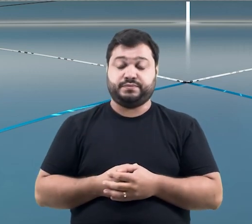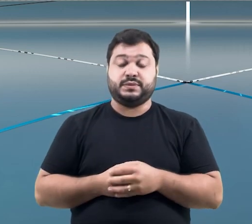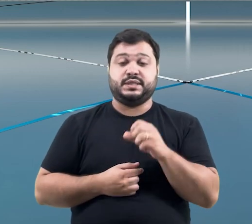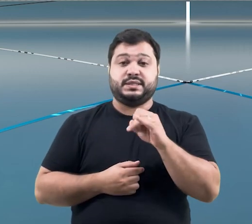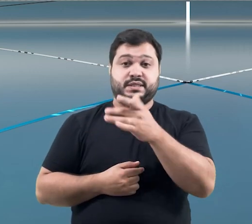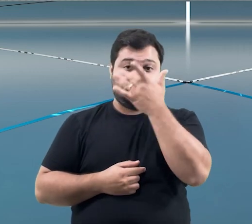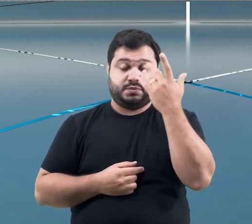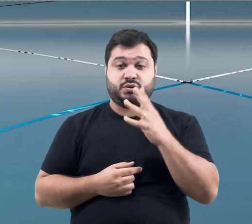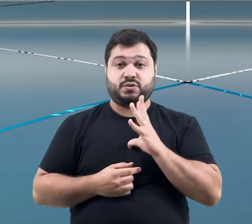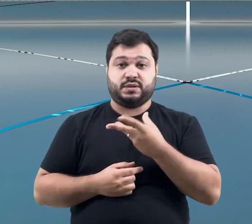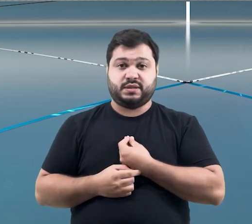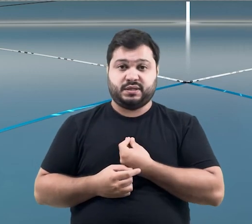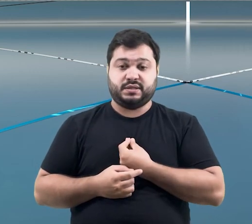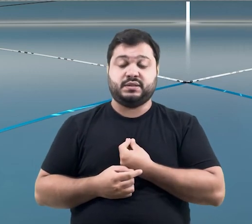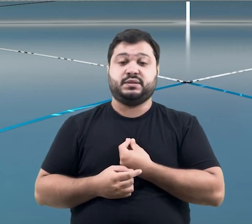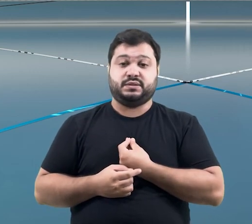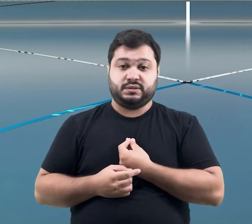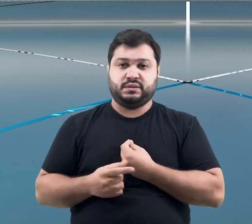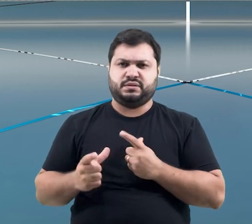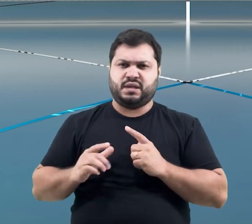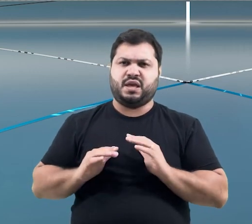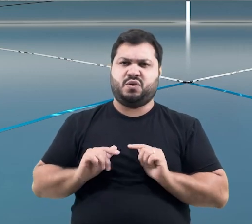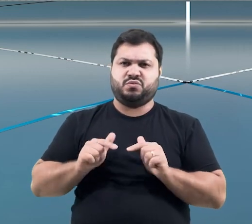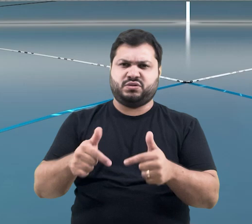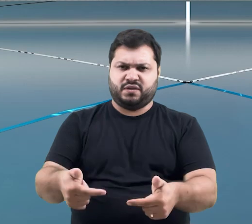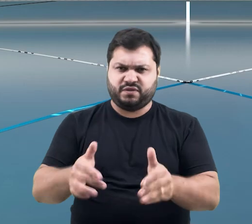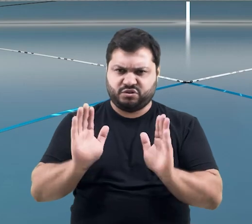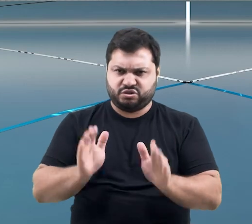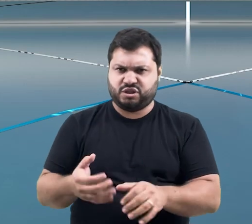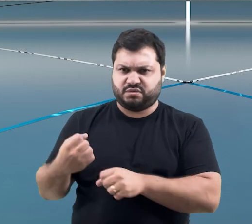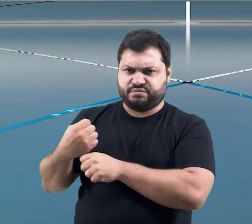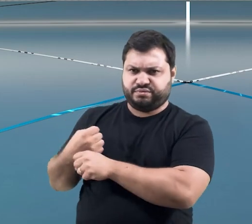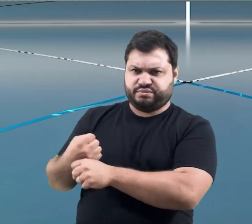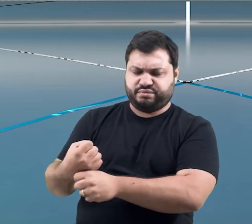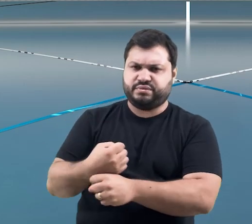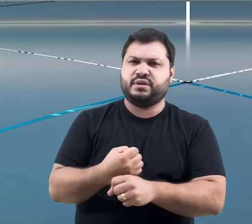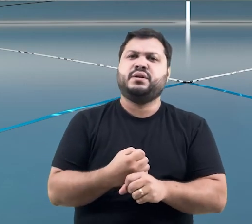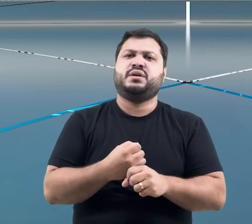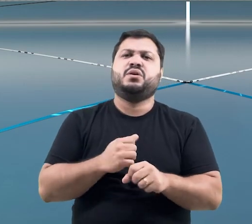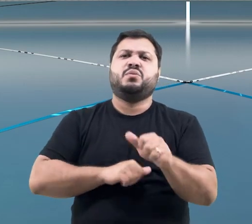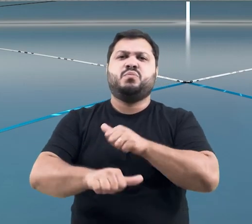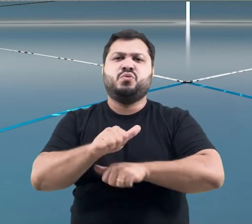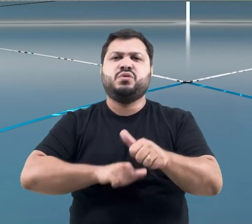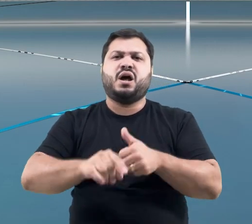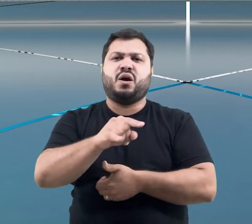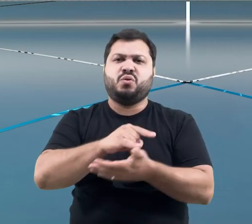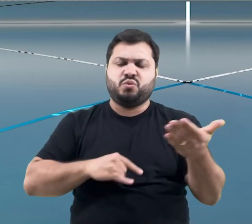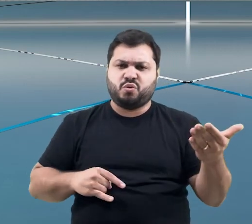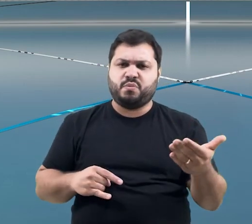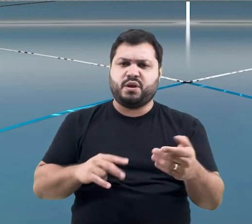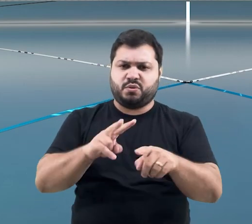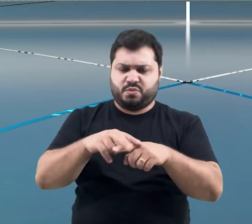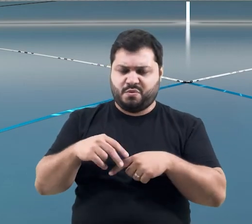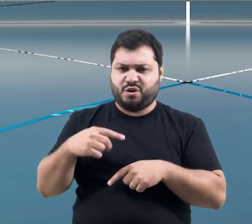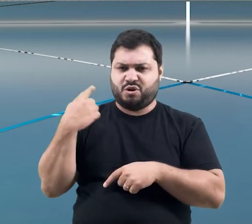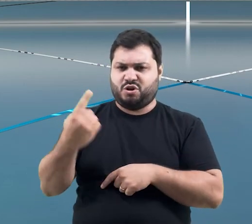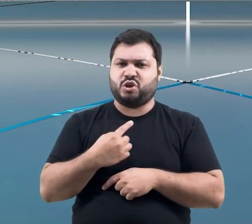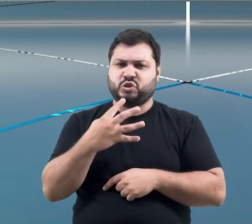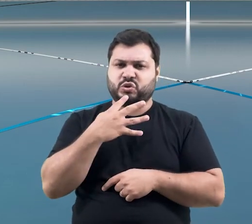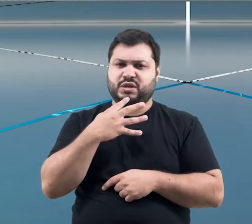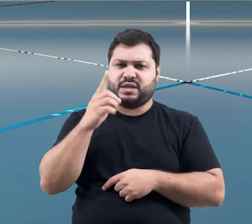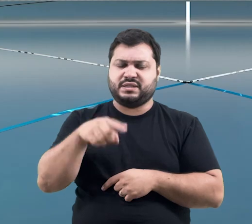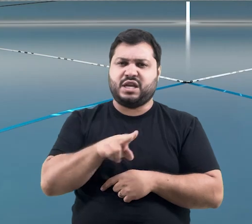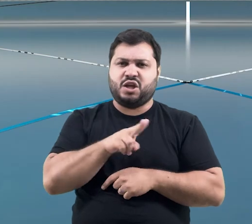relacionais. No caso das pessoas trans, mesmo com os avanços conquistados nos últimos anos, alterar esse documento, por meio